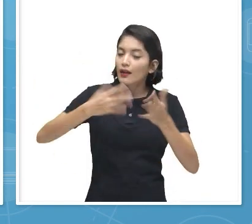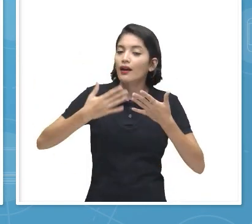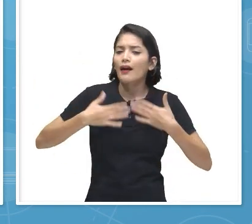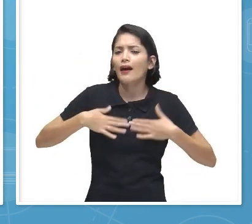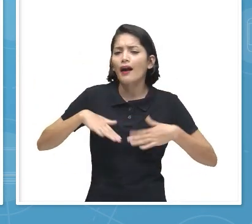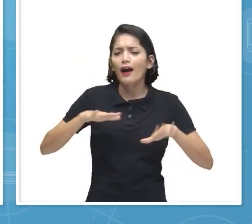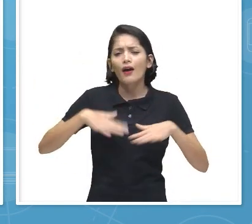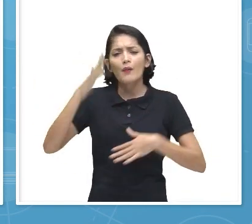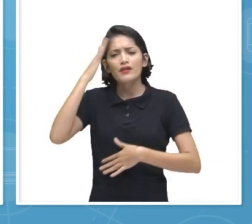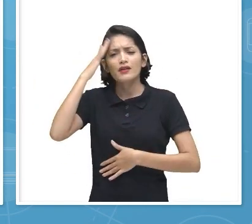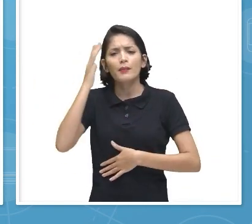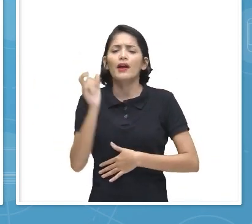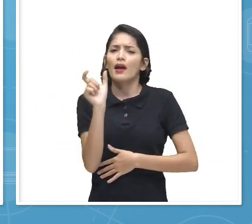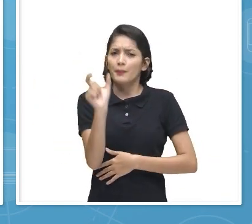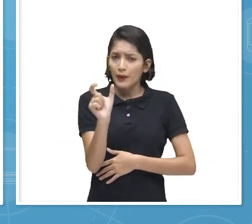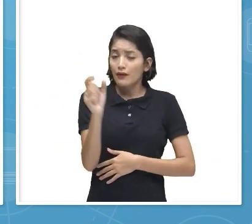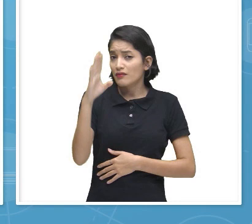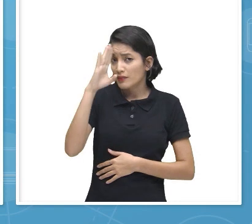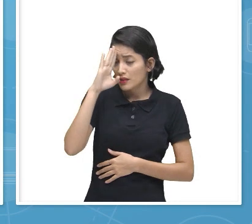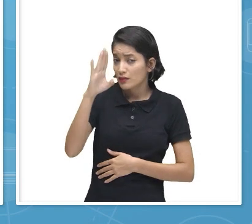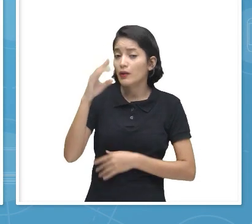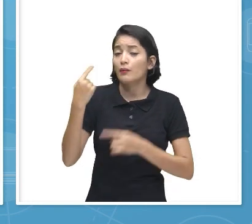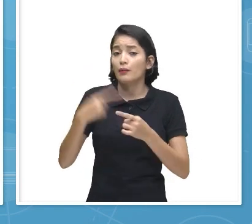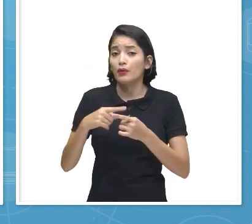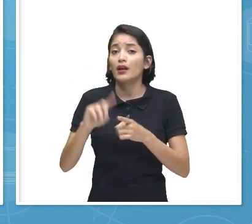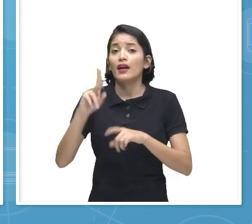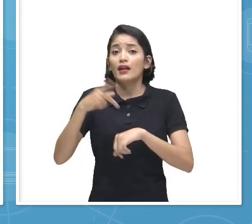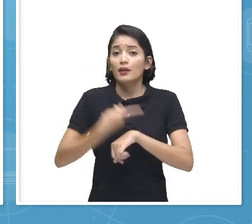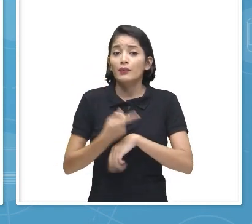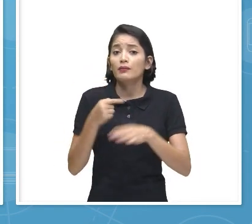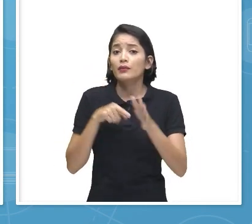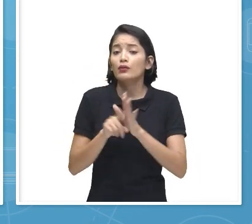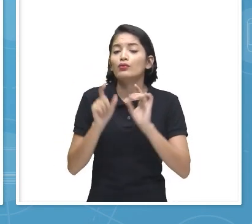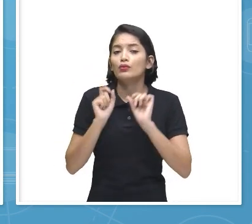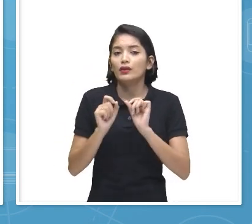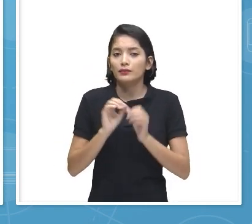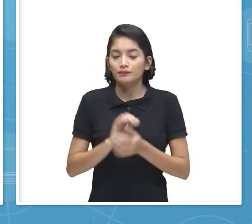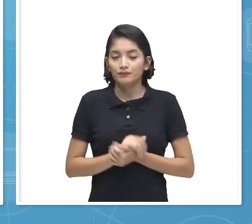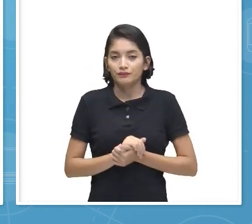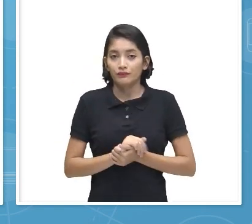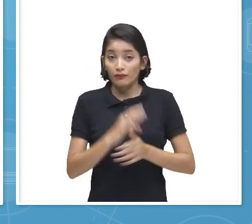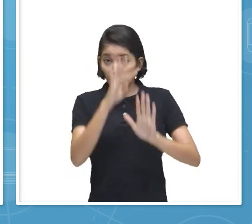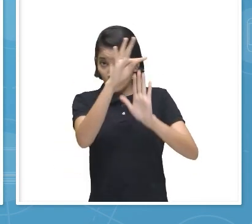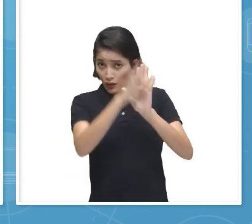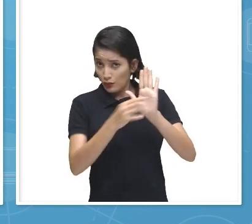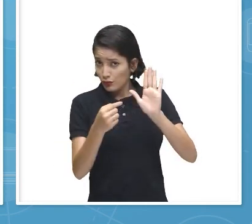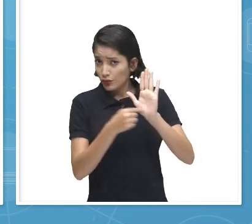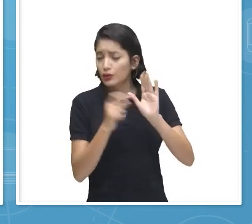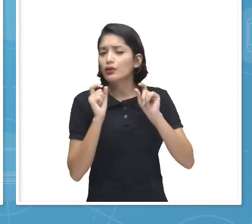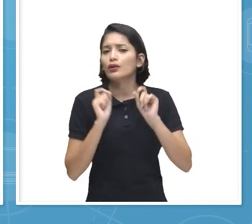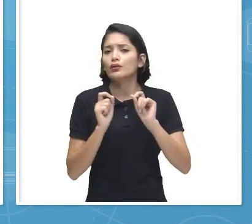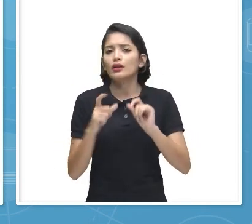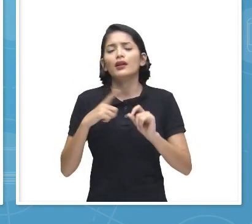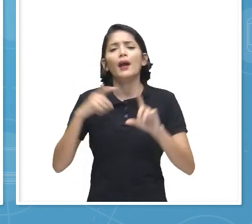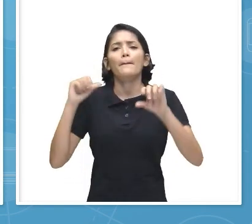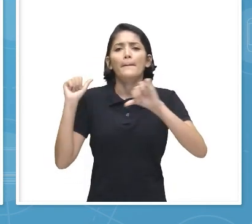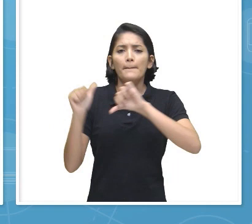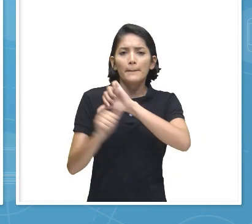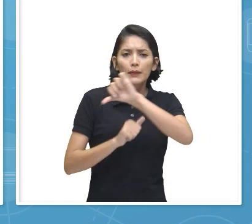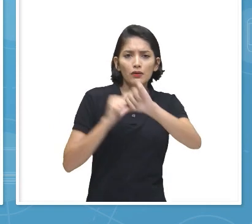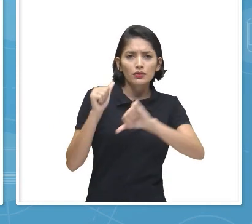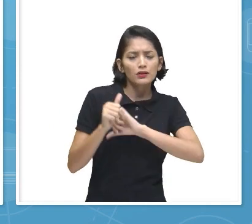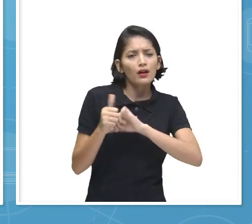procurem identificar as palavras-chave, porque o comando da questão quer saber o quê? A descrição acima expõe uma mudança